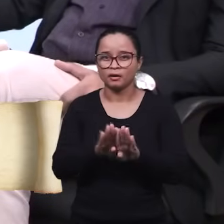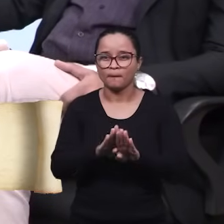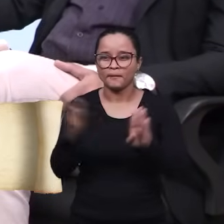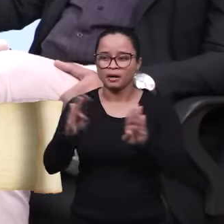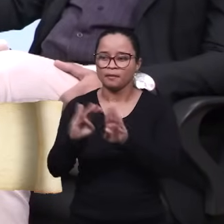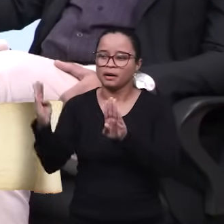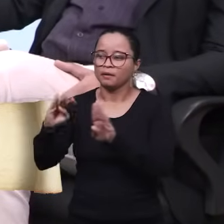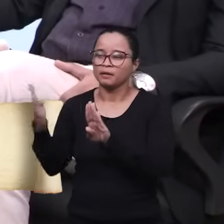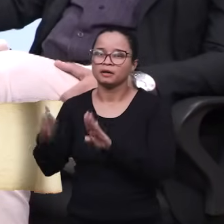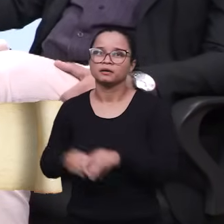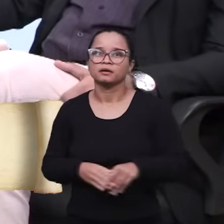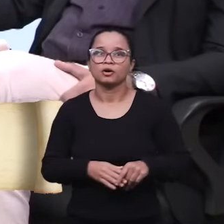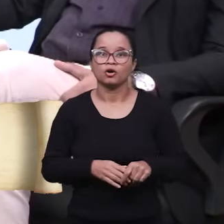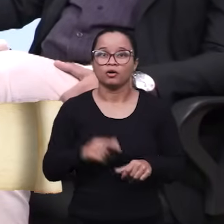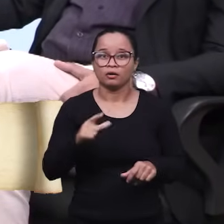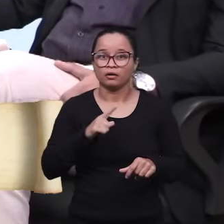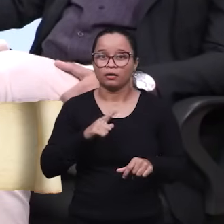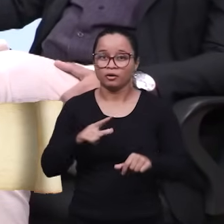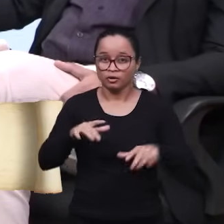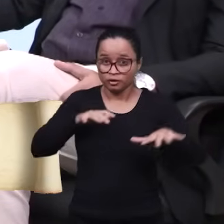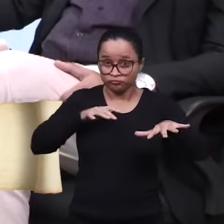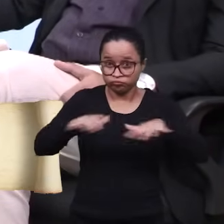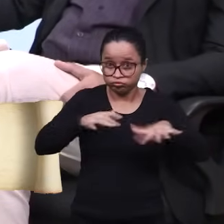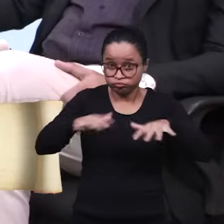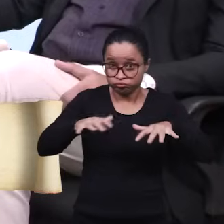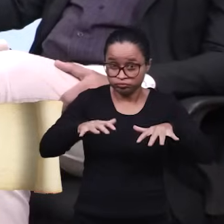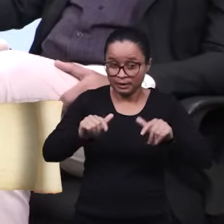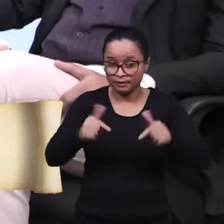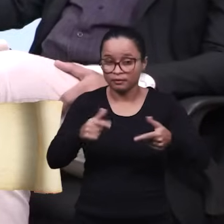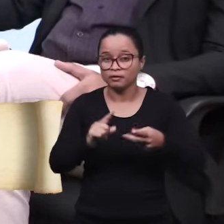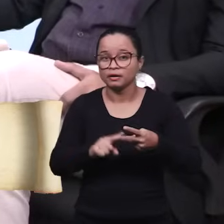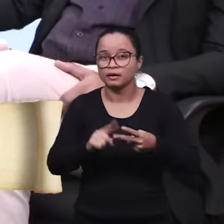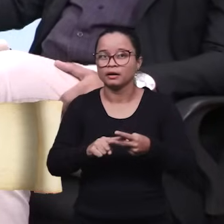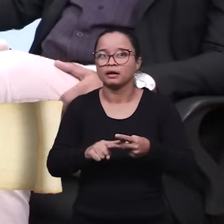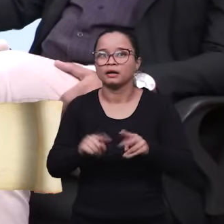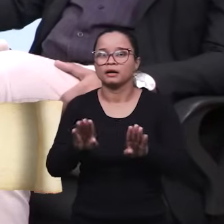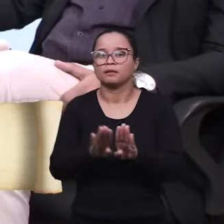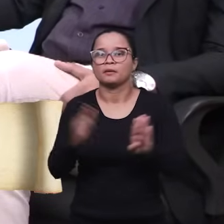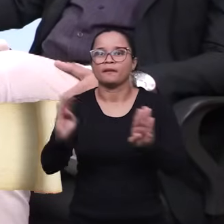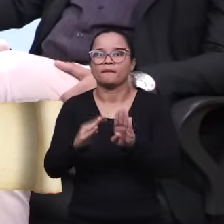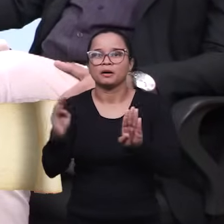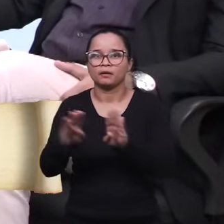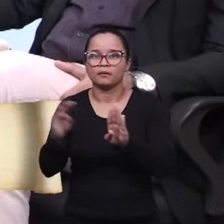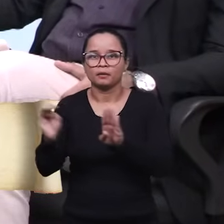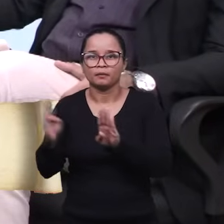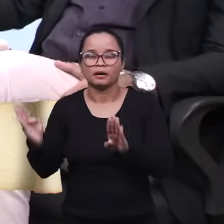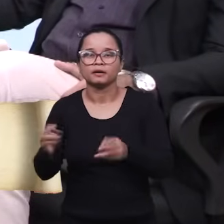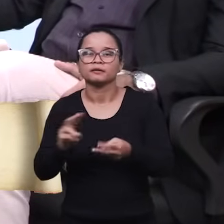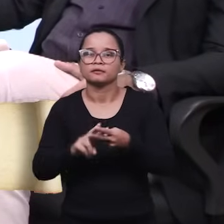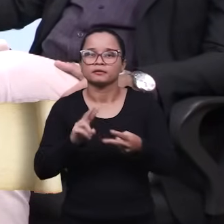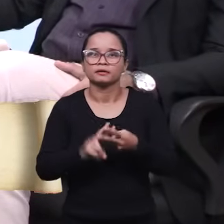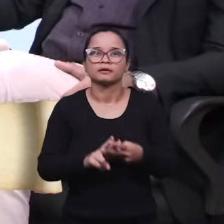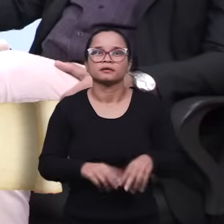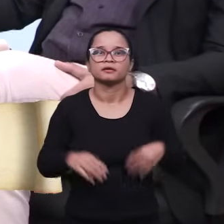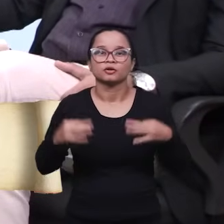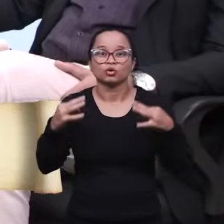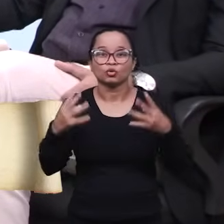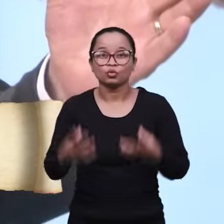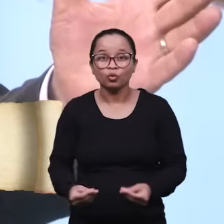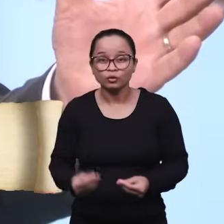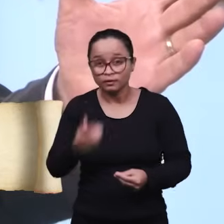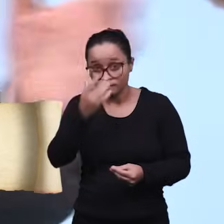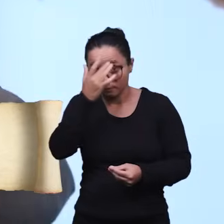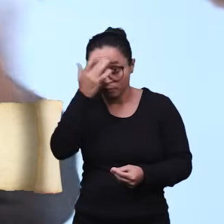O terremoto é uma coisa, abrir as cadeias é outra coisa. Só que é tudo uma operação da parte de Deus. E todos os presos